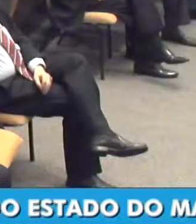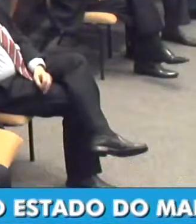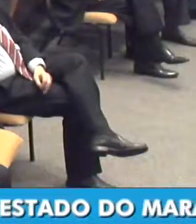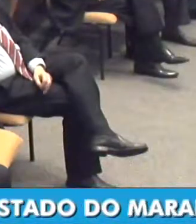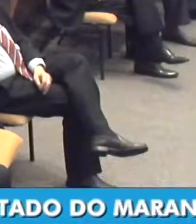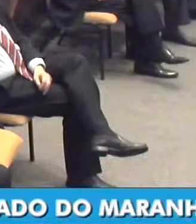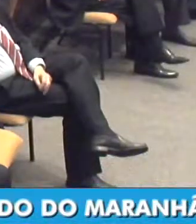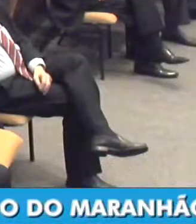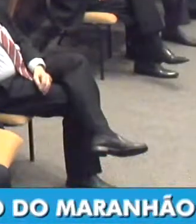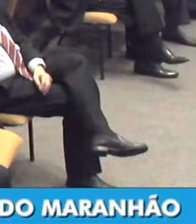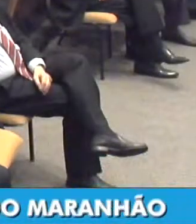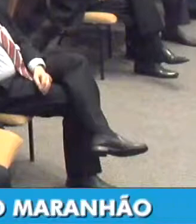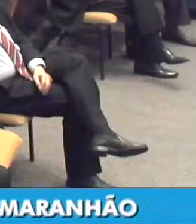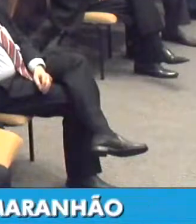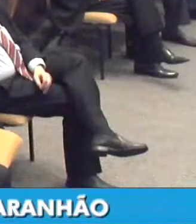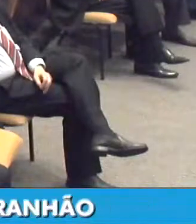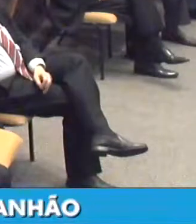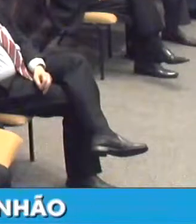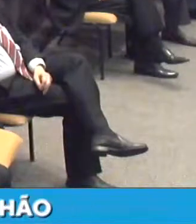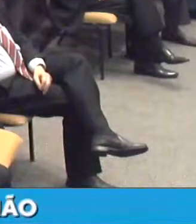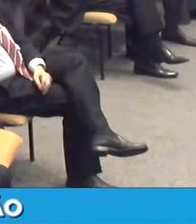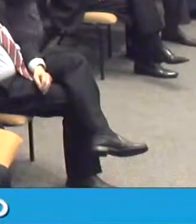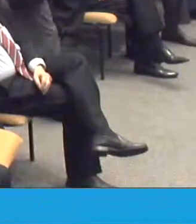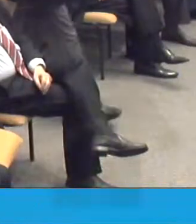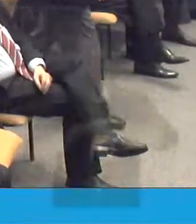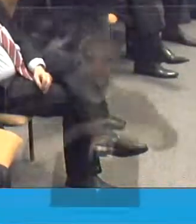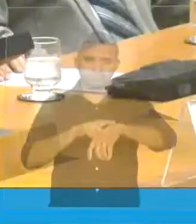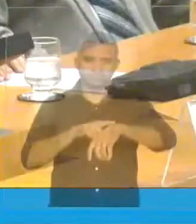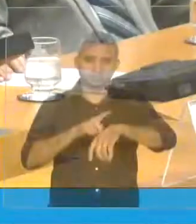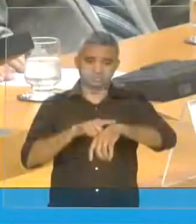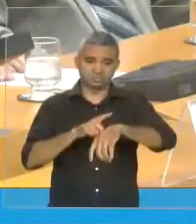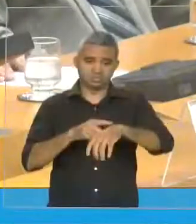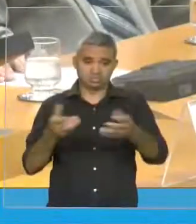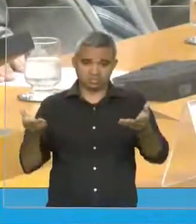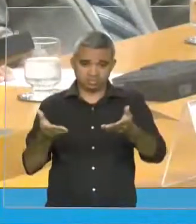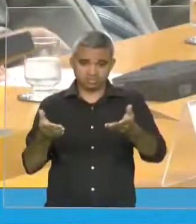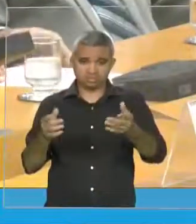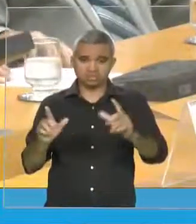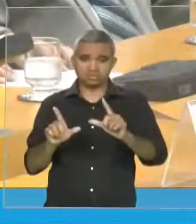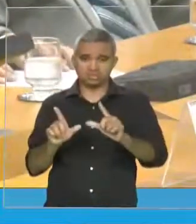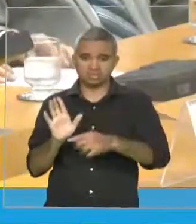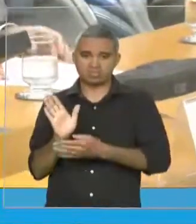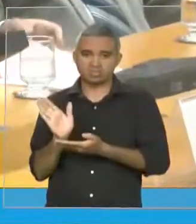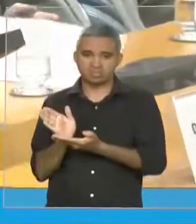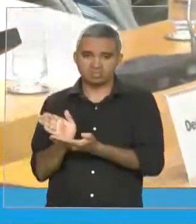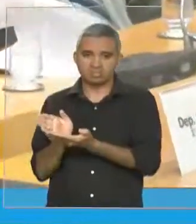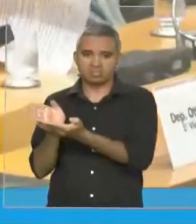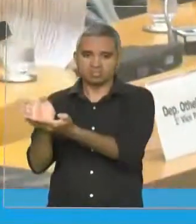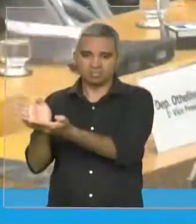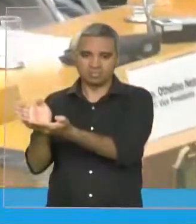Nesse momento, faremos a entrega da placa comemorativa dos 70 anos do Tribunal de Contas do Estado do Maranhão.